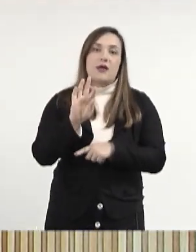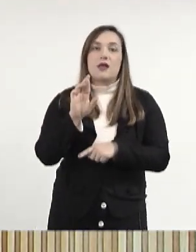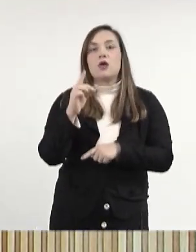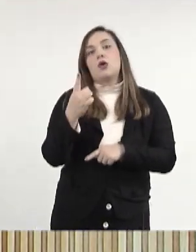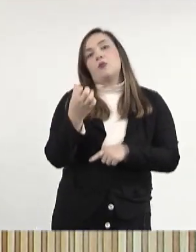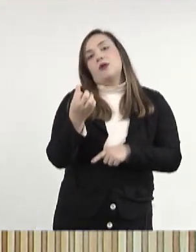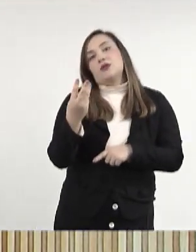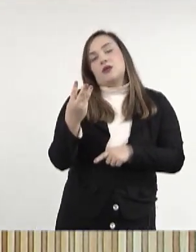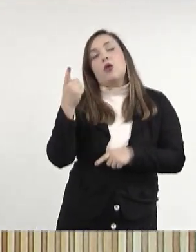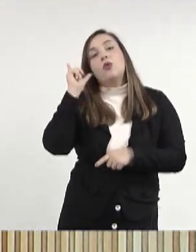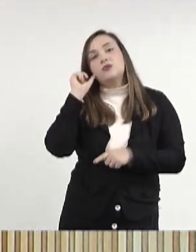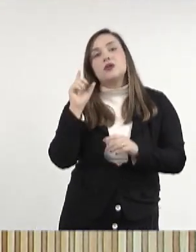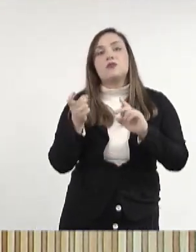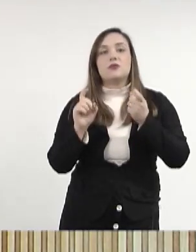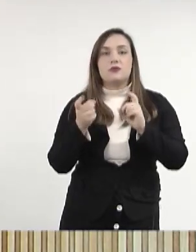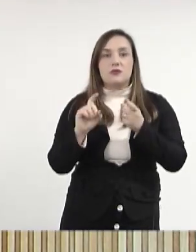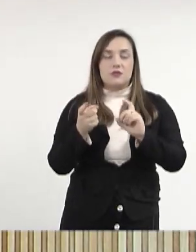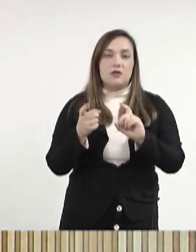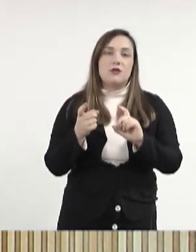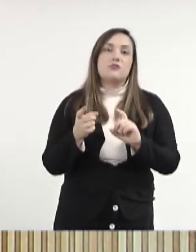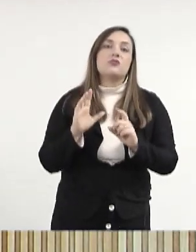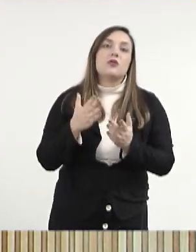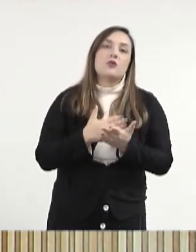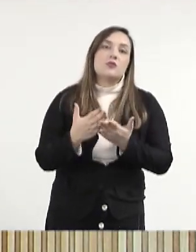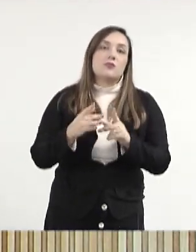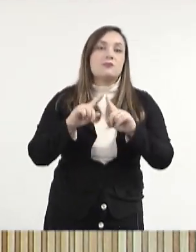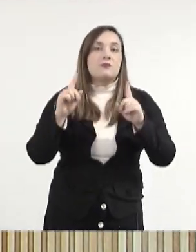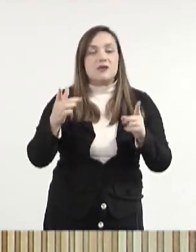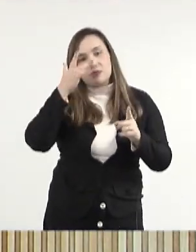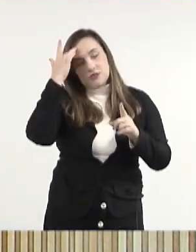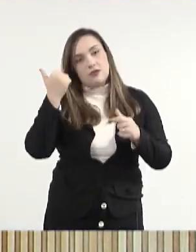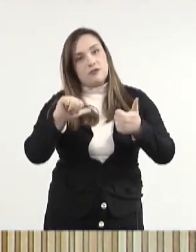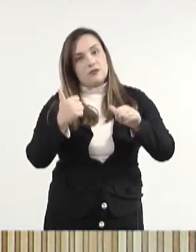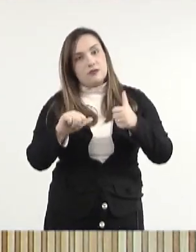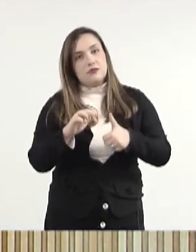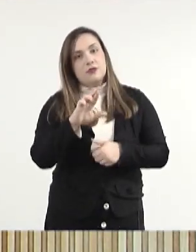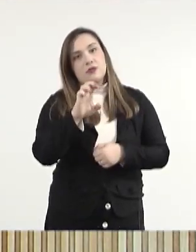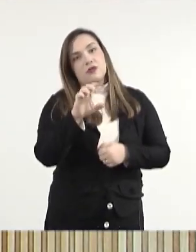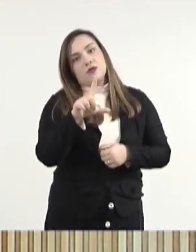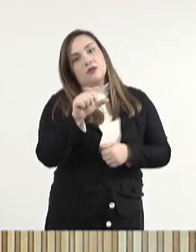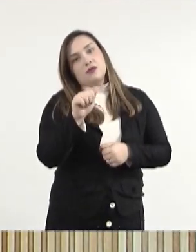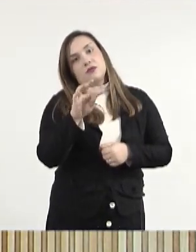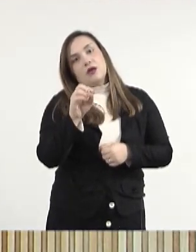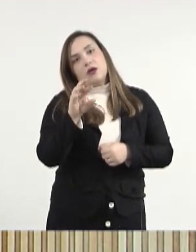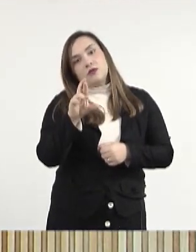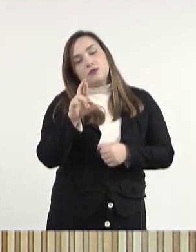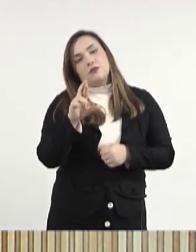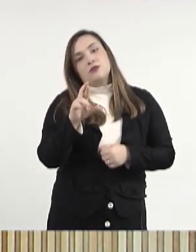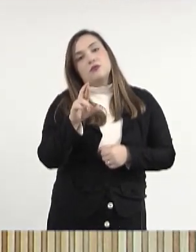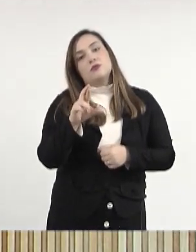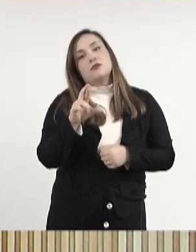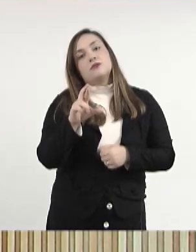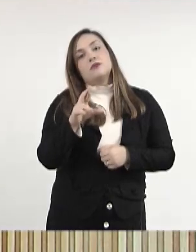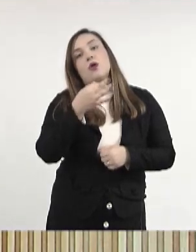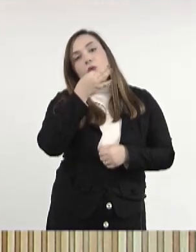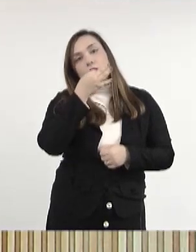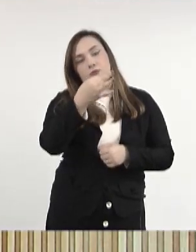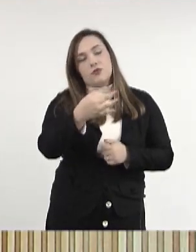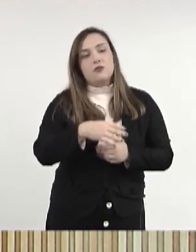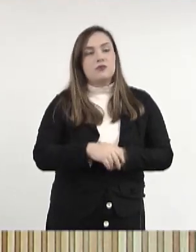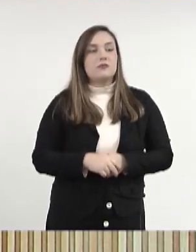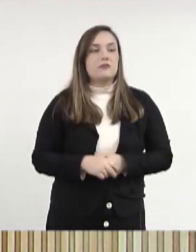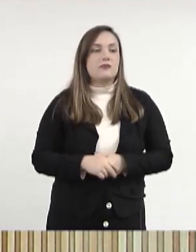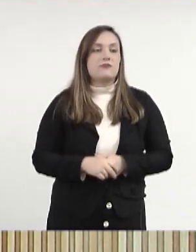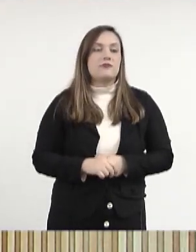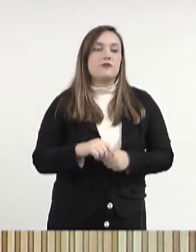Ontem essa reunião começou, a decisão ainda não foi tomada, o relator lá no TCU opinou, aliás, que